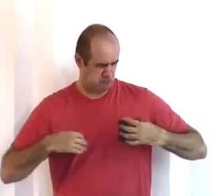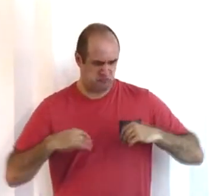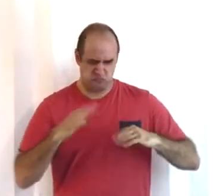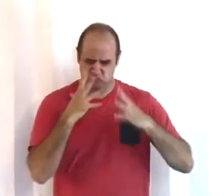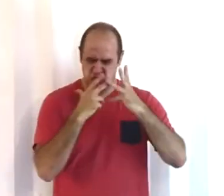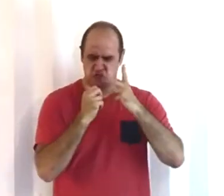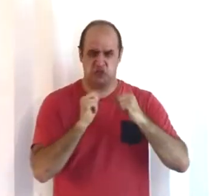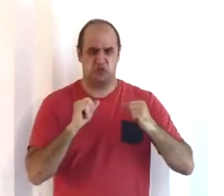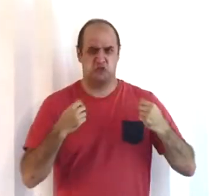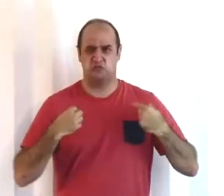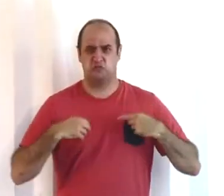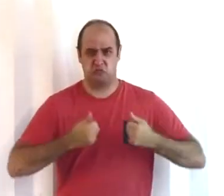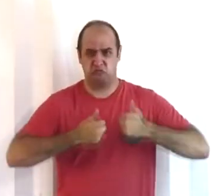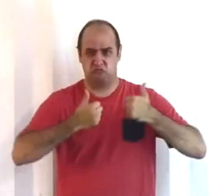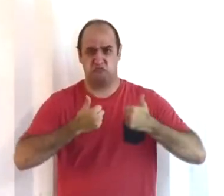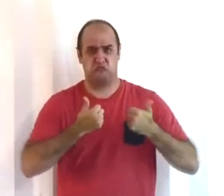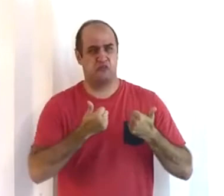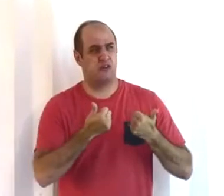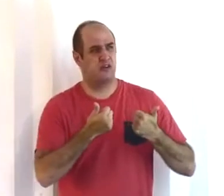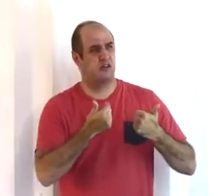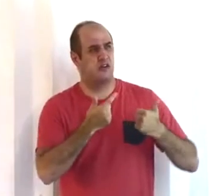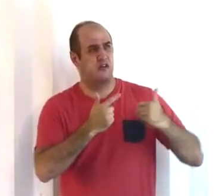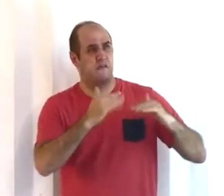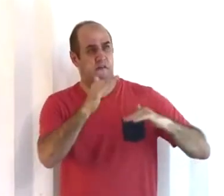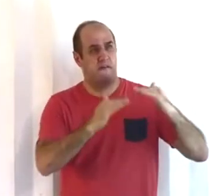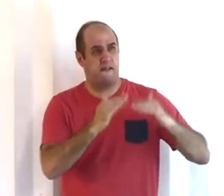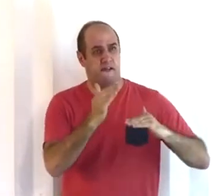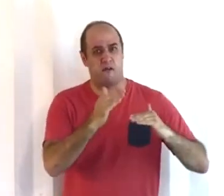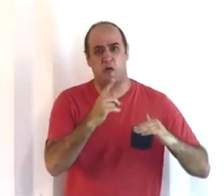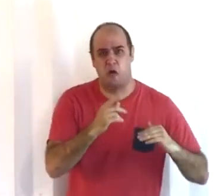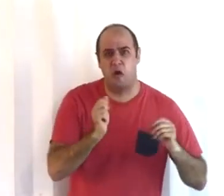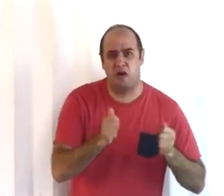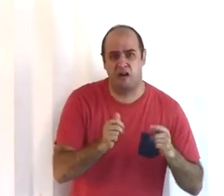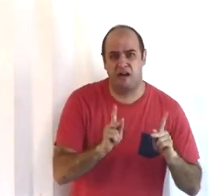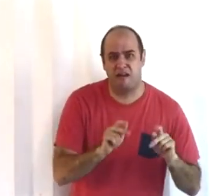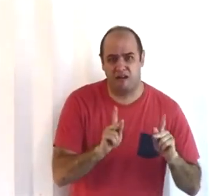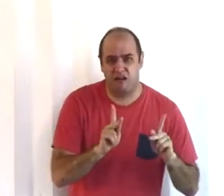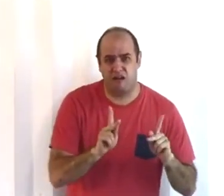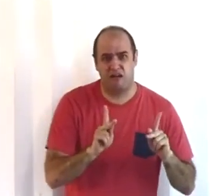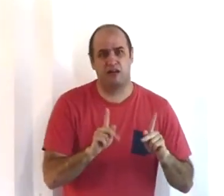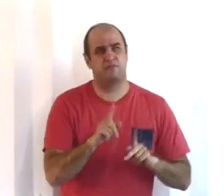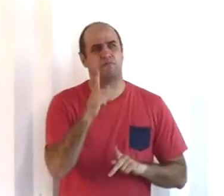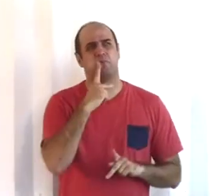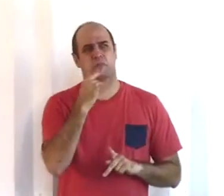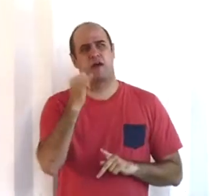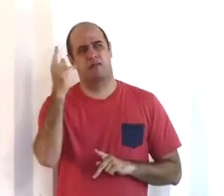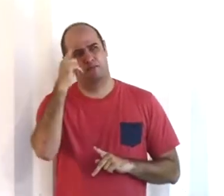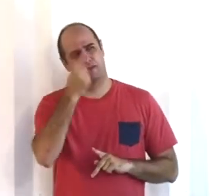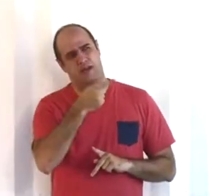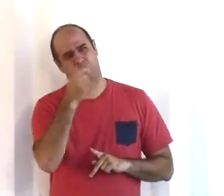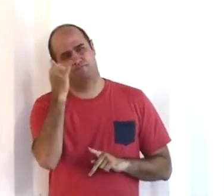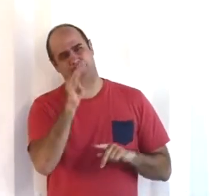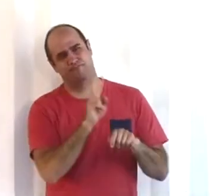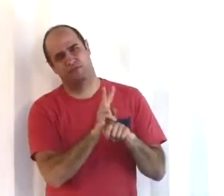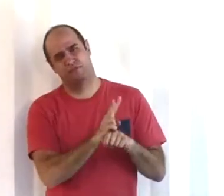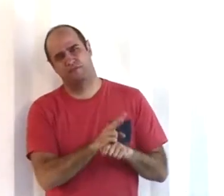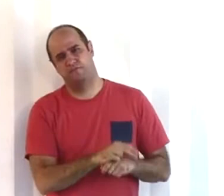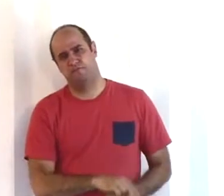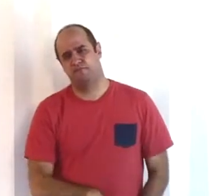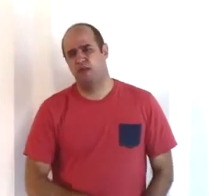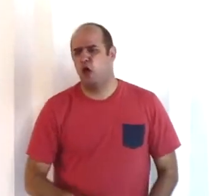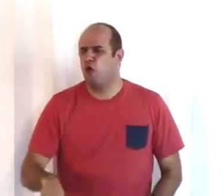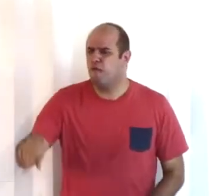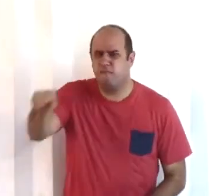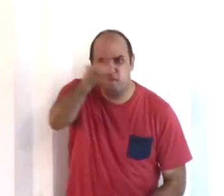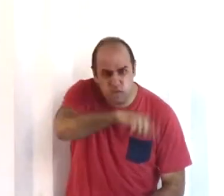estejam confortáveis com a temperatura que necessitam, não tem? Tem, foi meu pai que fez isso. Pois bem, vocês sabiam que vocês são